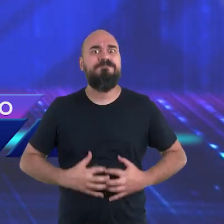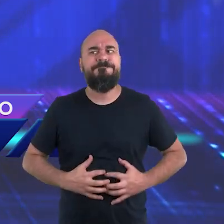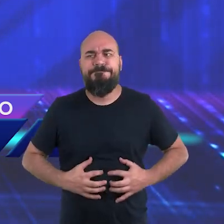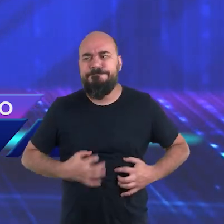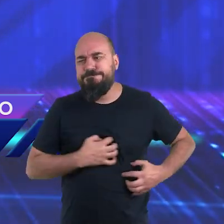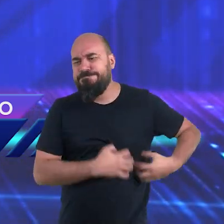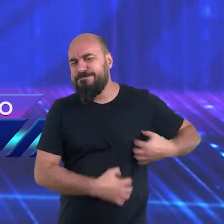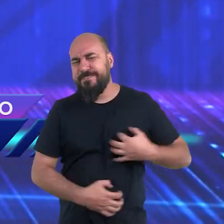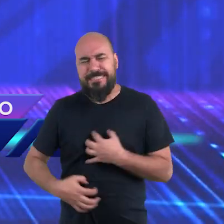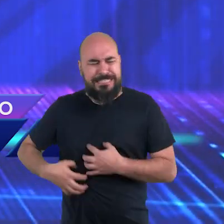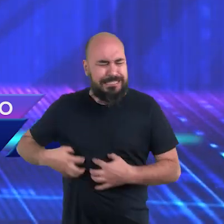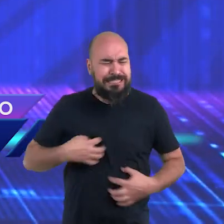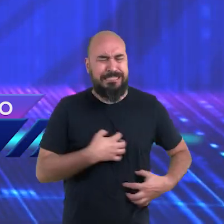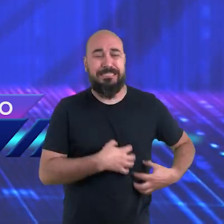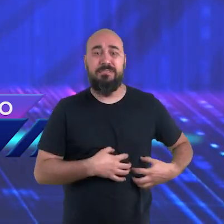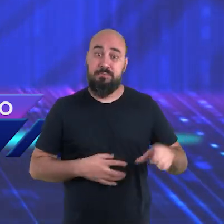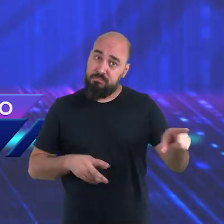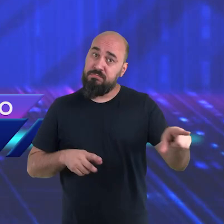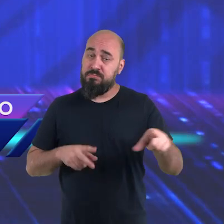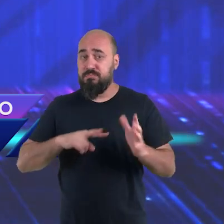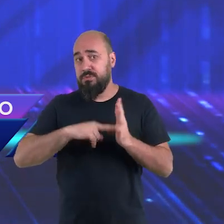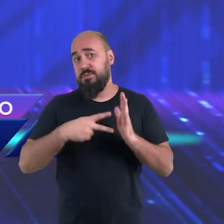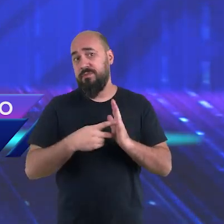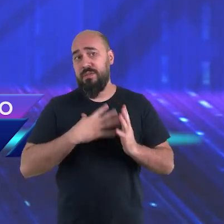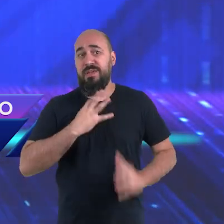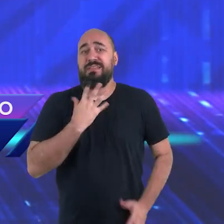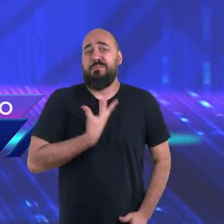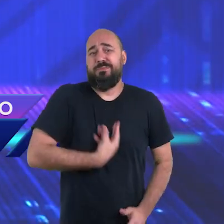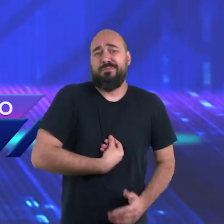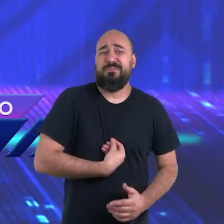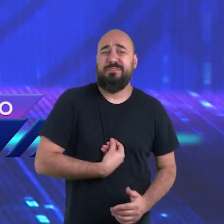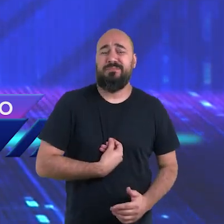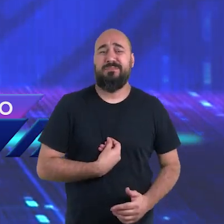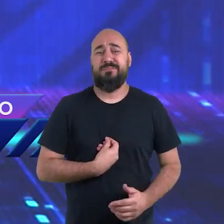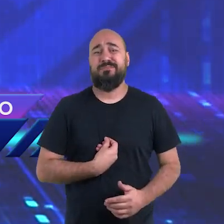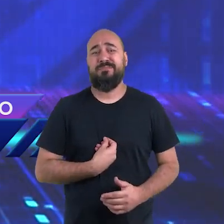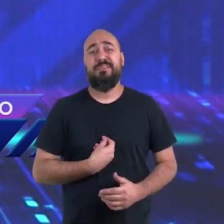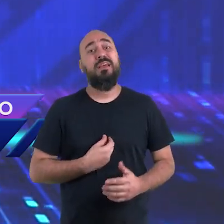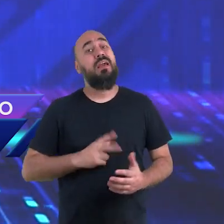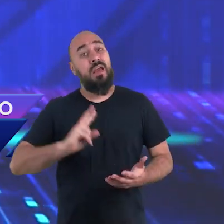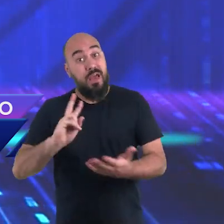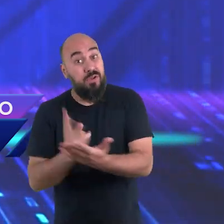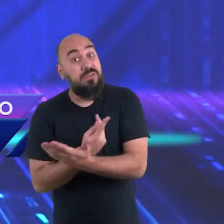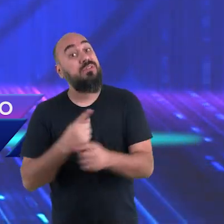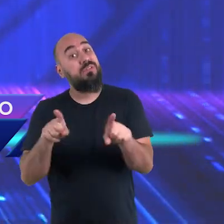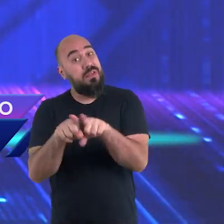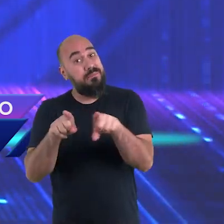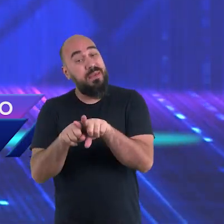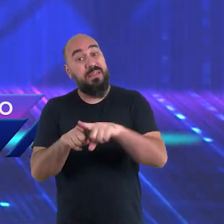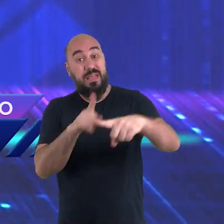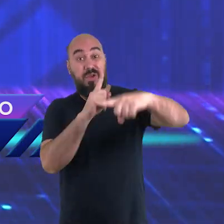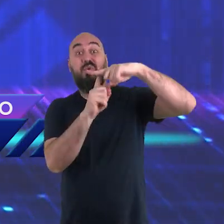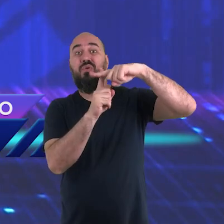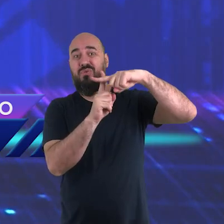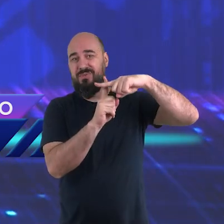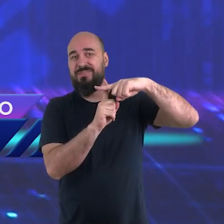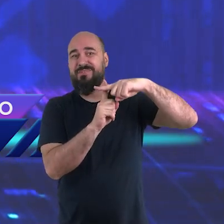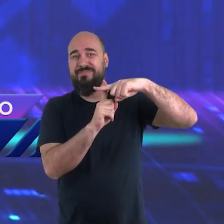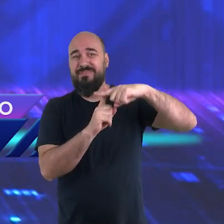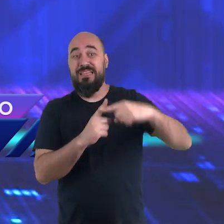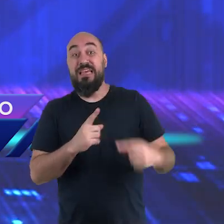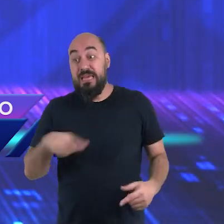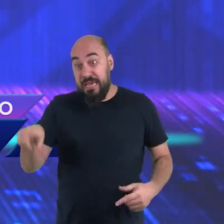Deus. Houve o desapontamento da cruz. Aconteceu no dia dos discípulos. Eles achavam que quando